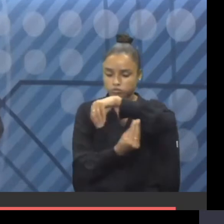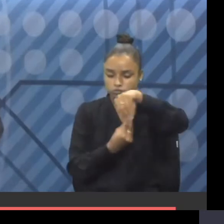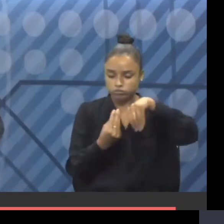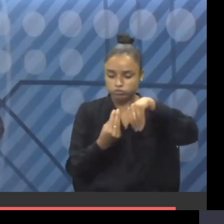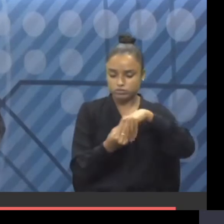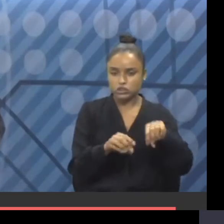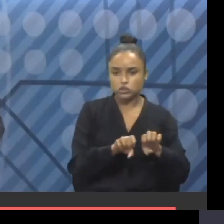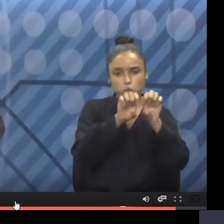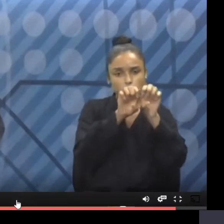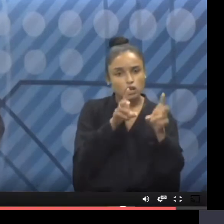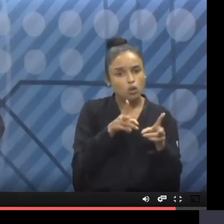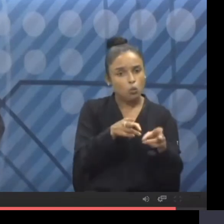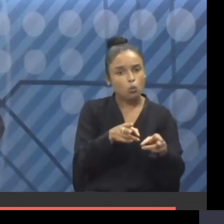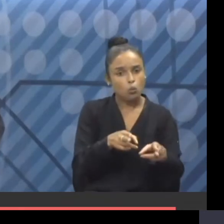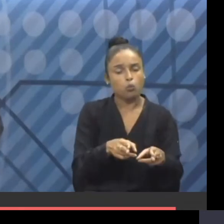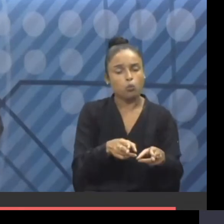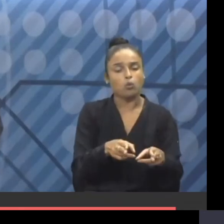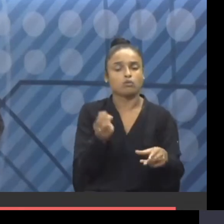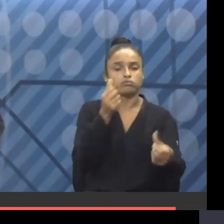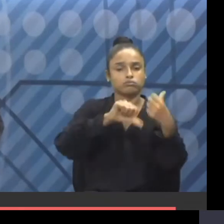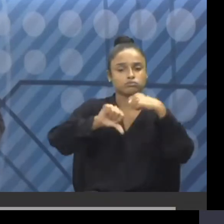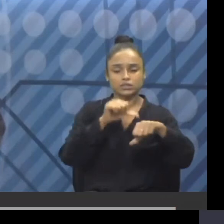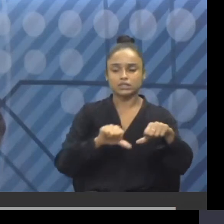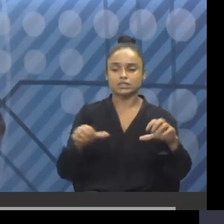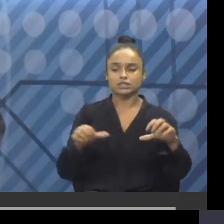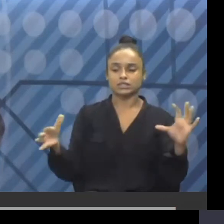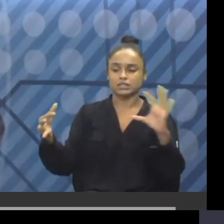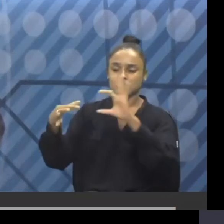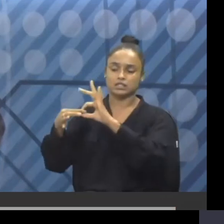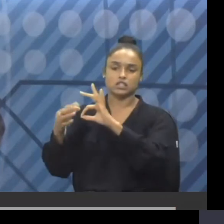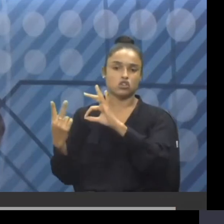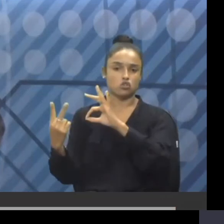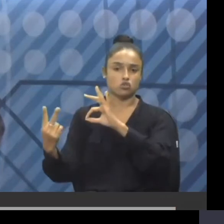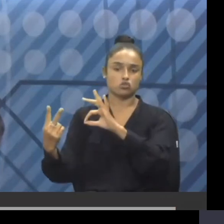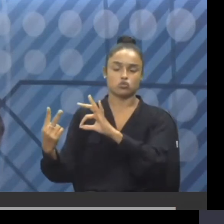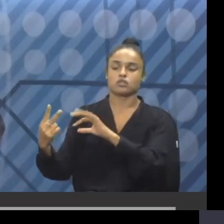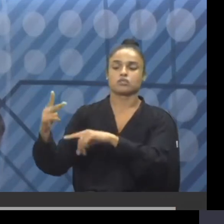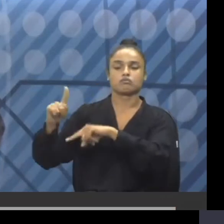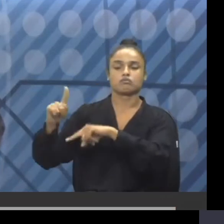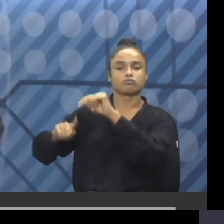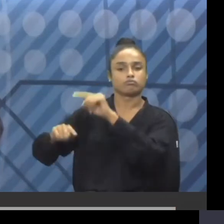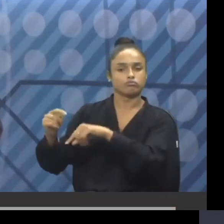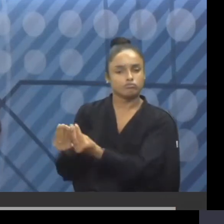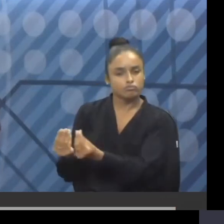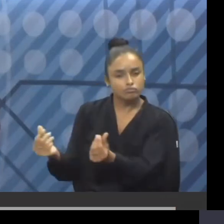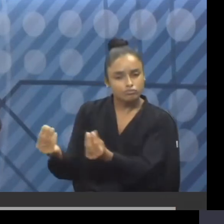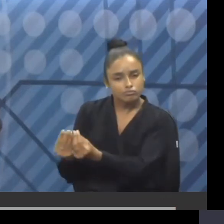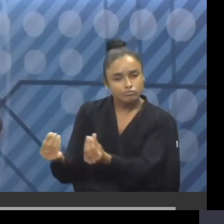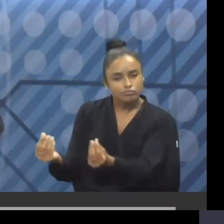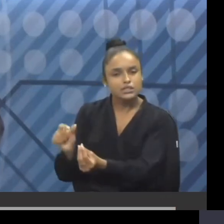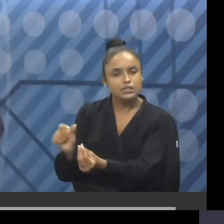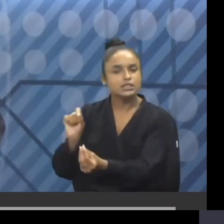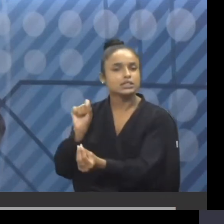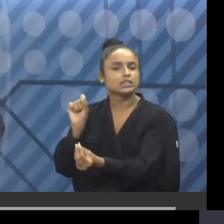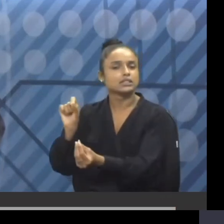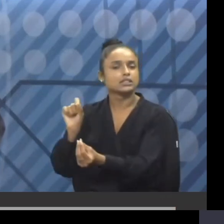semelhantes, compostos cíclicos, reagindo com dois tipos de reagentes que vão dar, então,